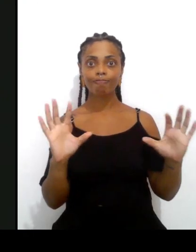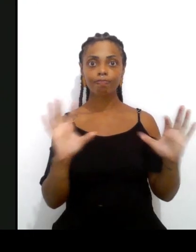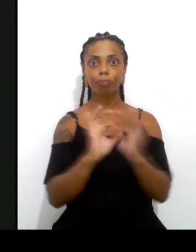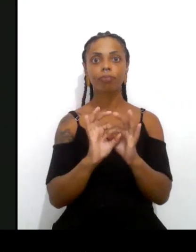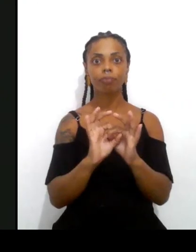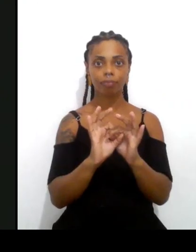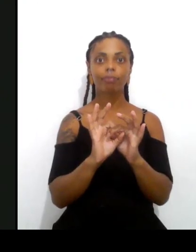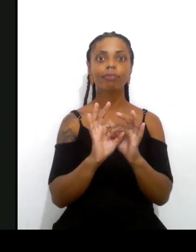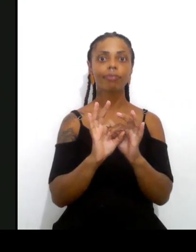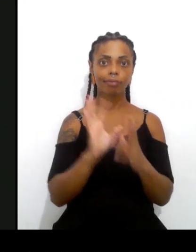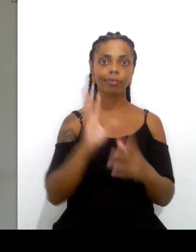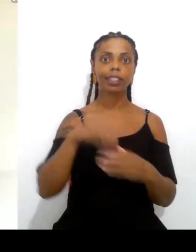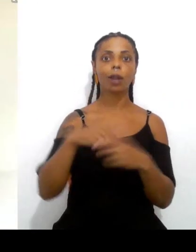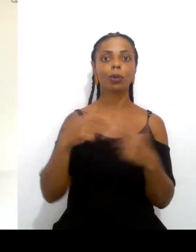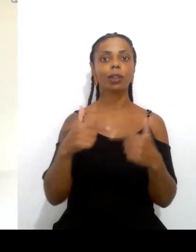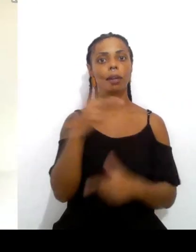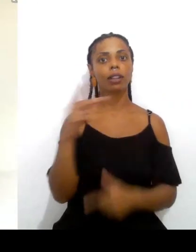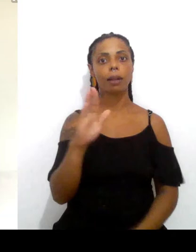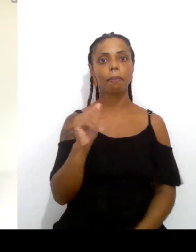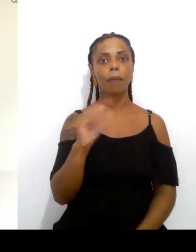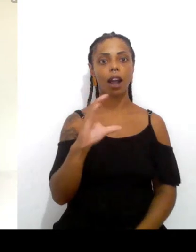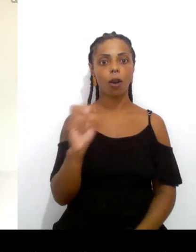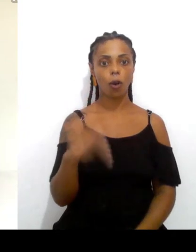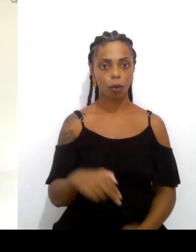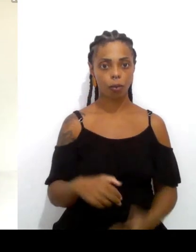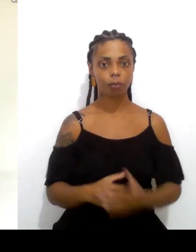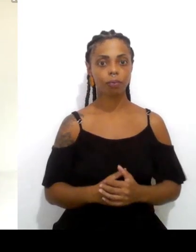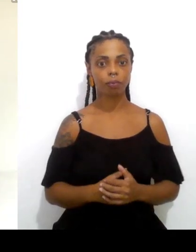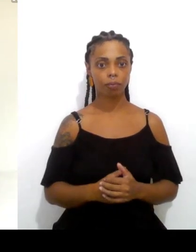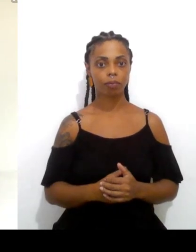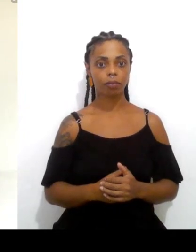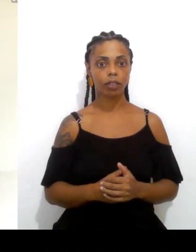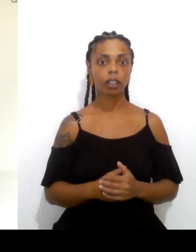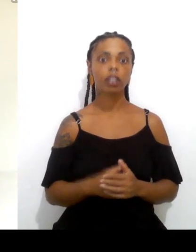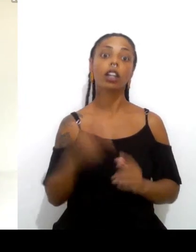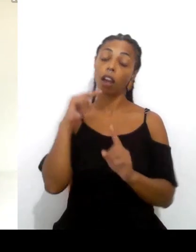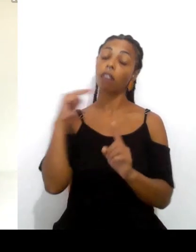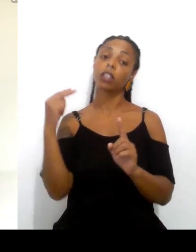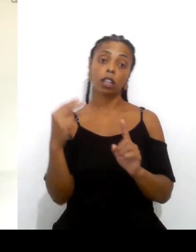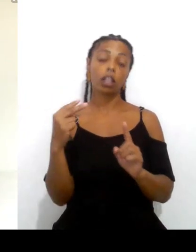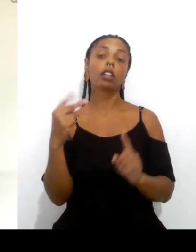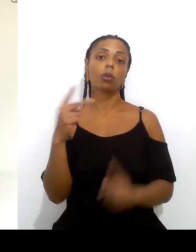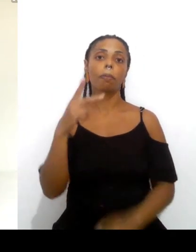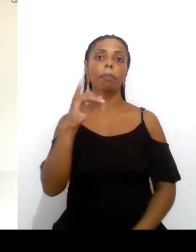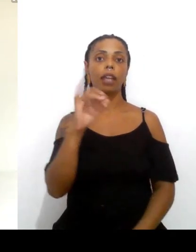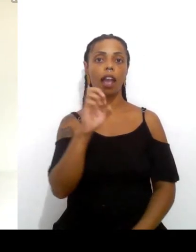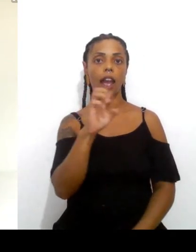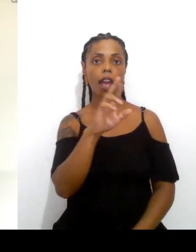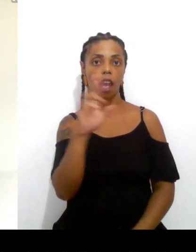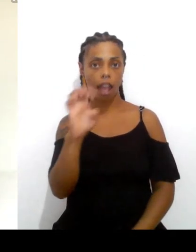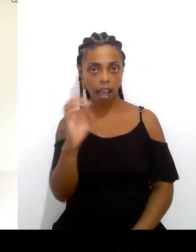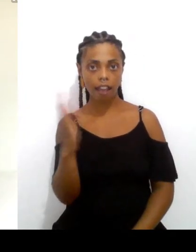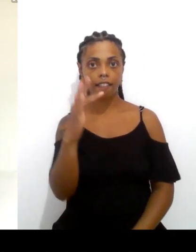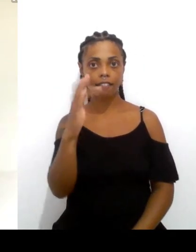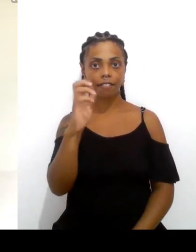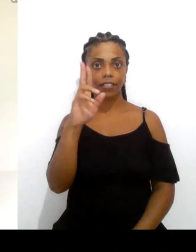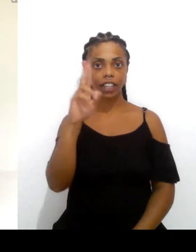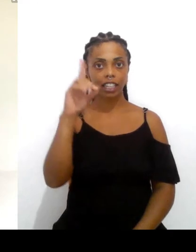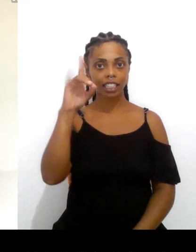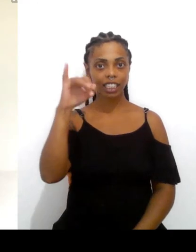obra de Francis Bacon vista sobre a perspectiva de Piaget é isso